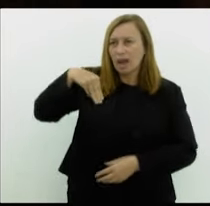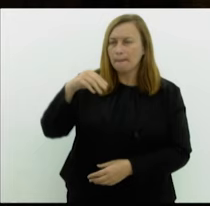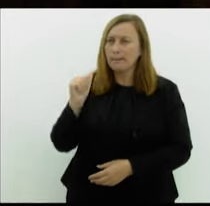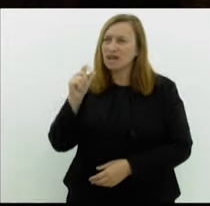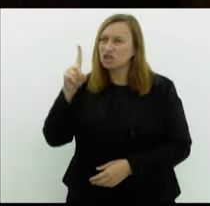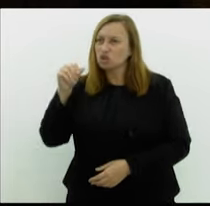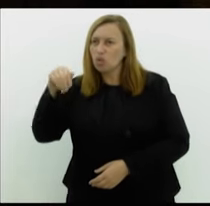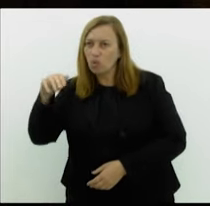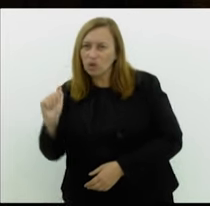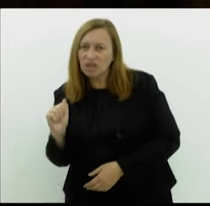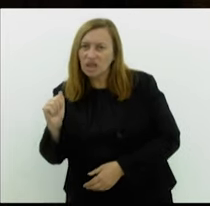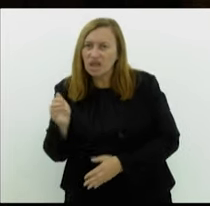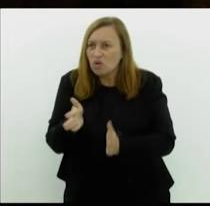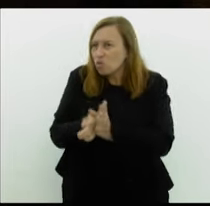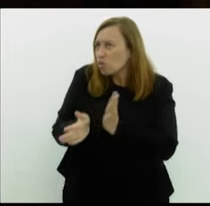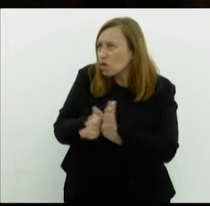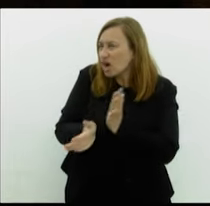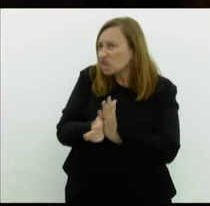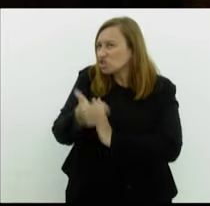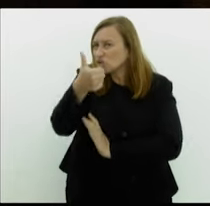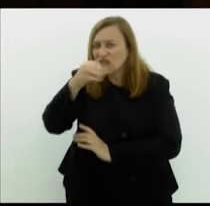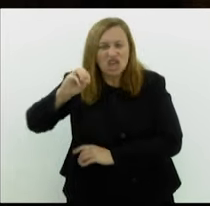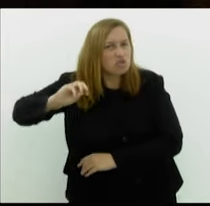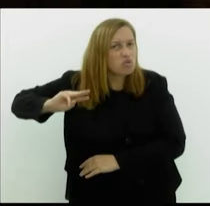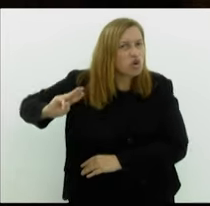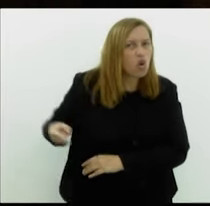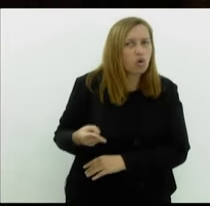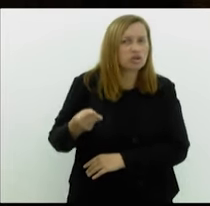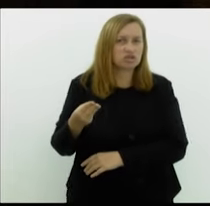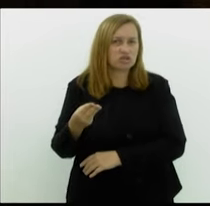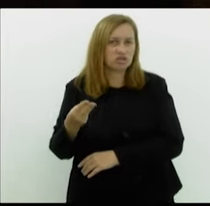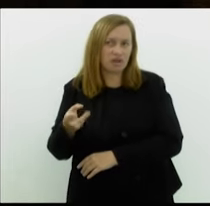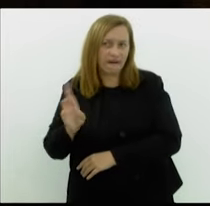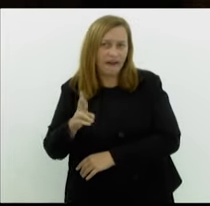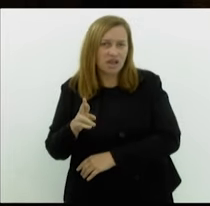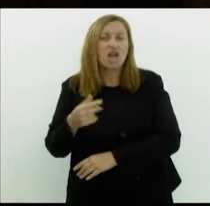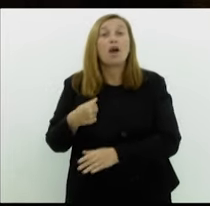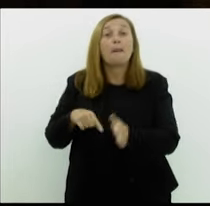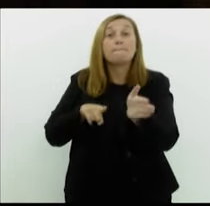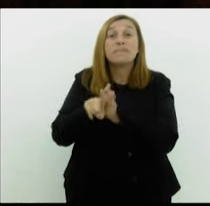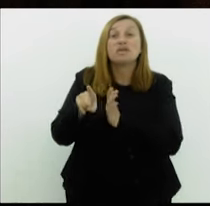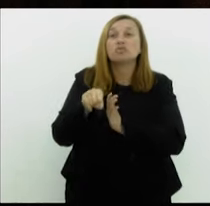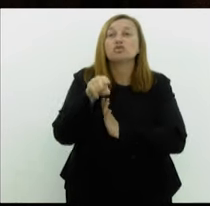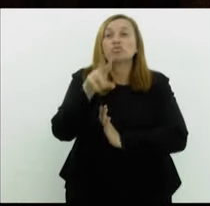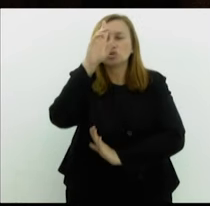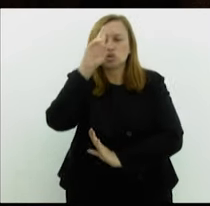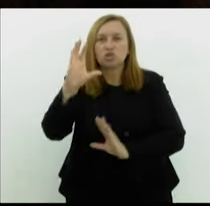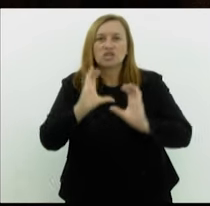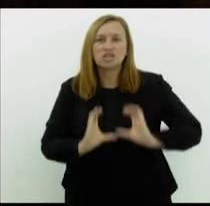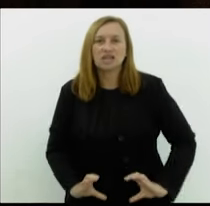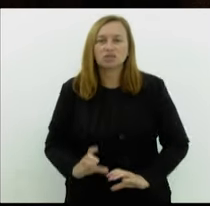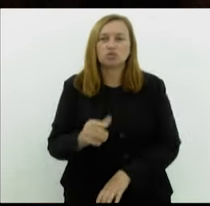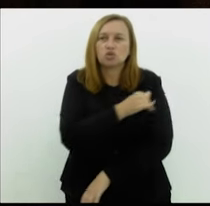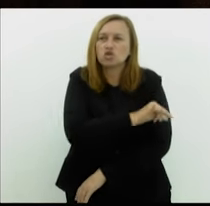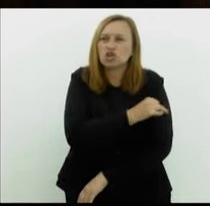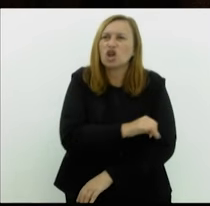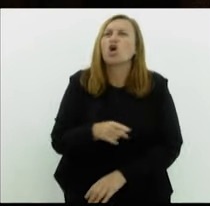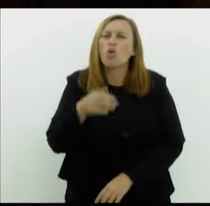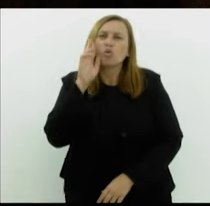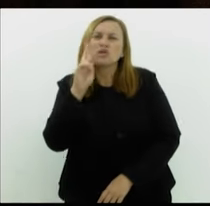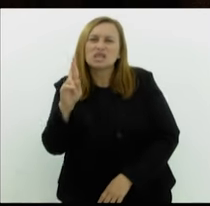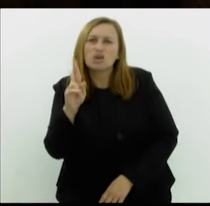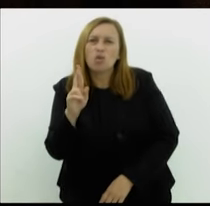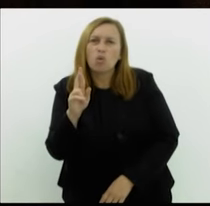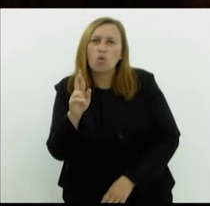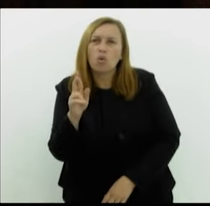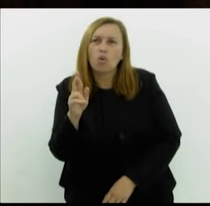custar a bagatela de 10 mil reais. E fica a pergunta aqui para o senhor cidadão do Rio de Janeiro. O senhor e a